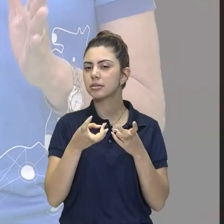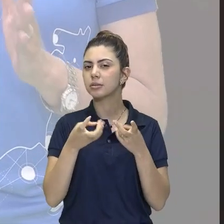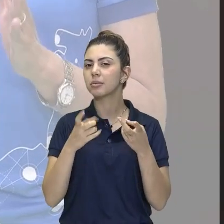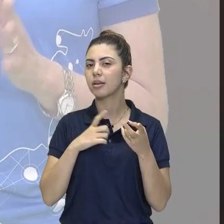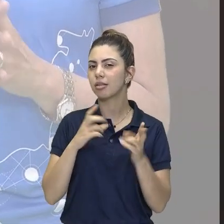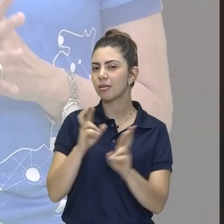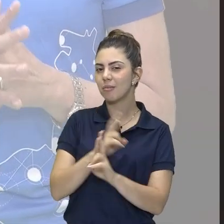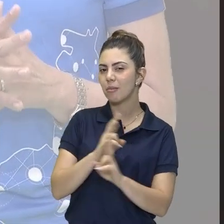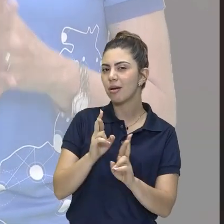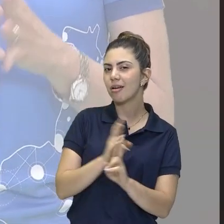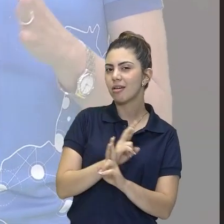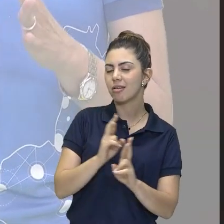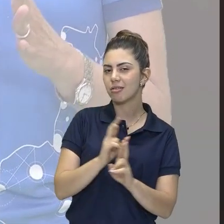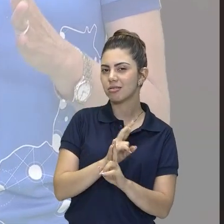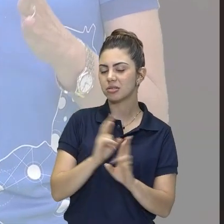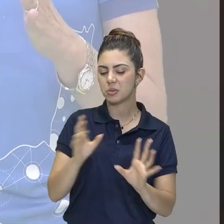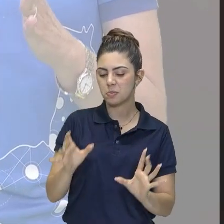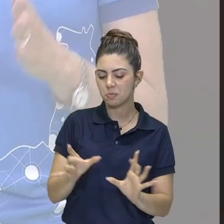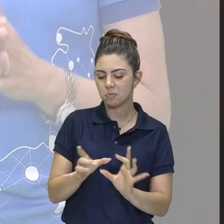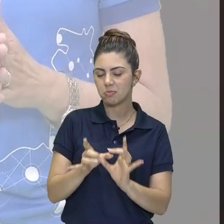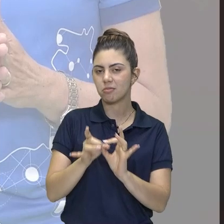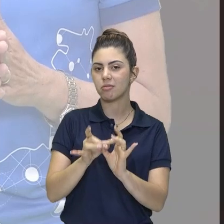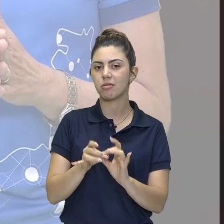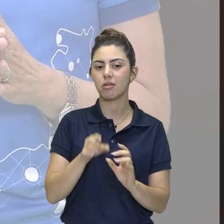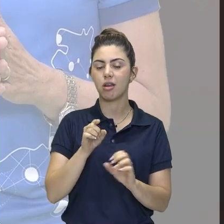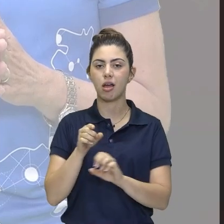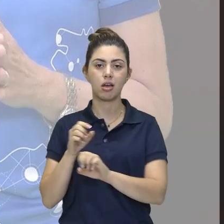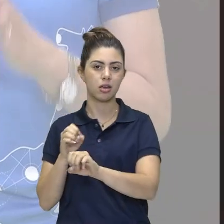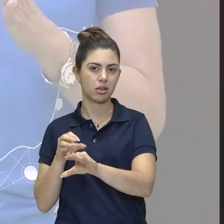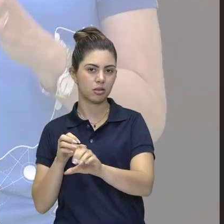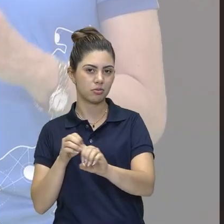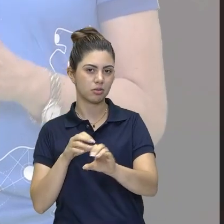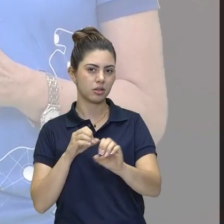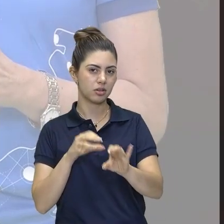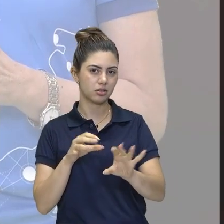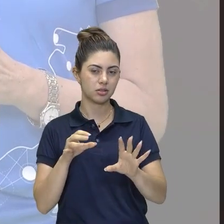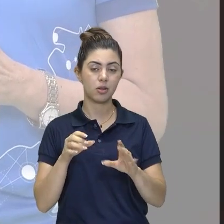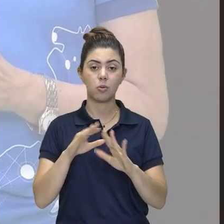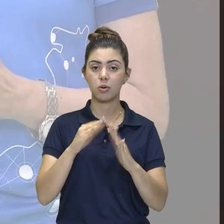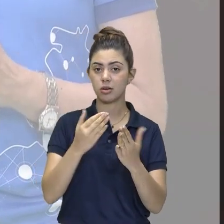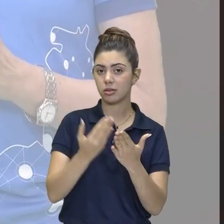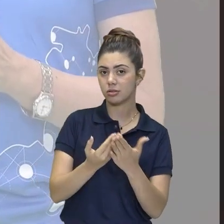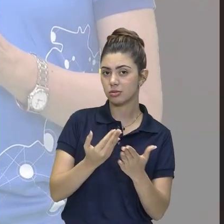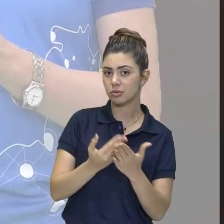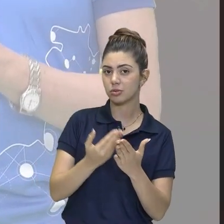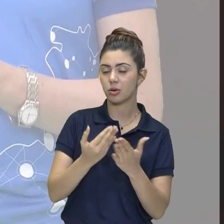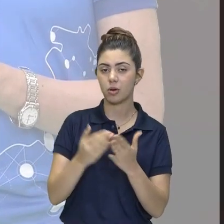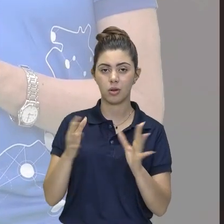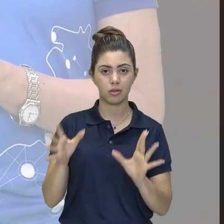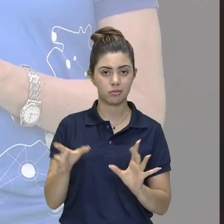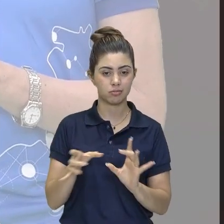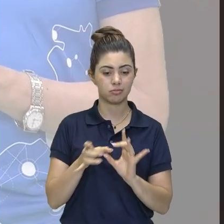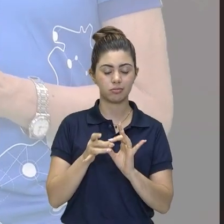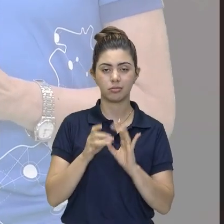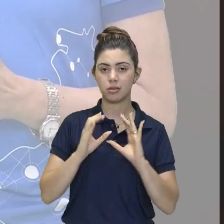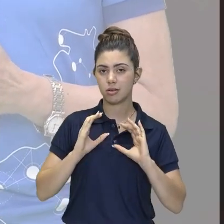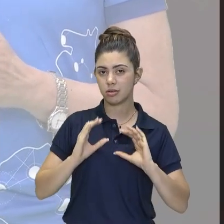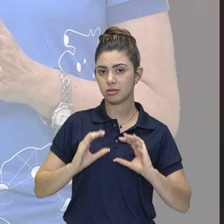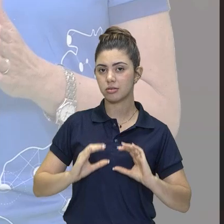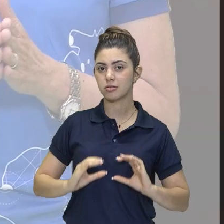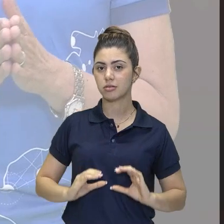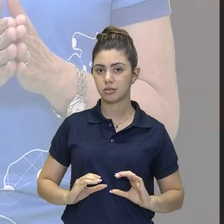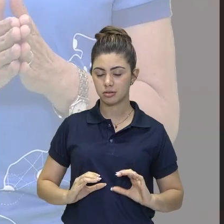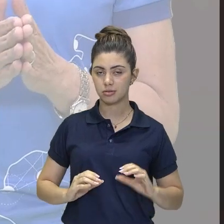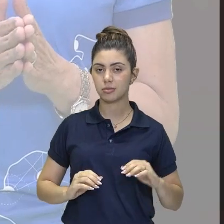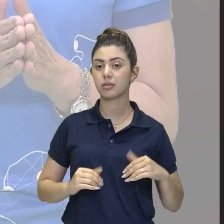relação intrínseca que tem a educação, a escola, com a cidadania e